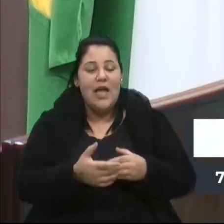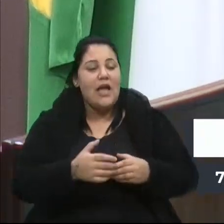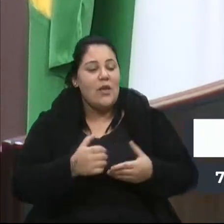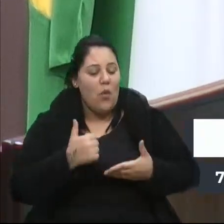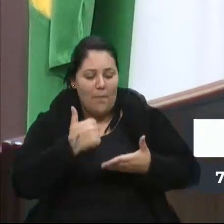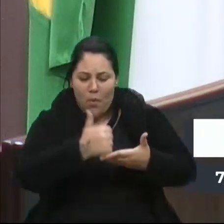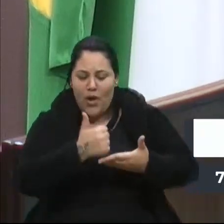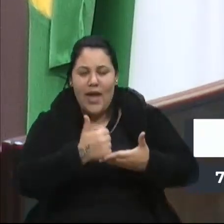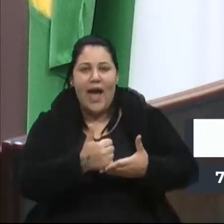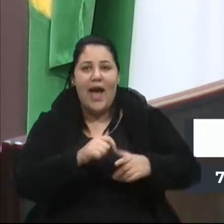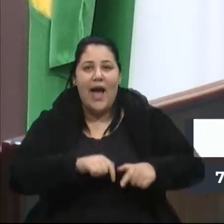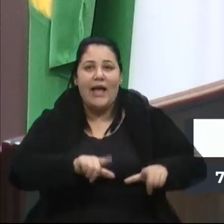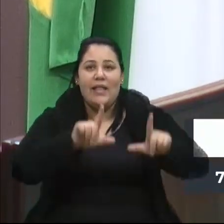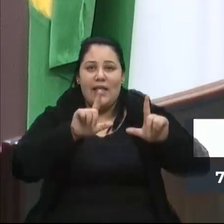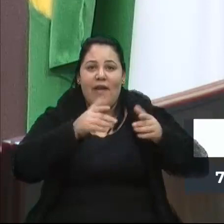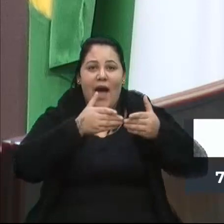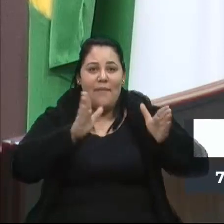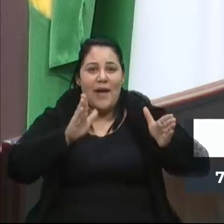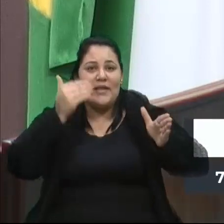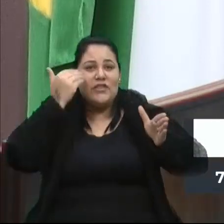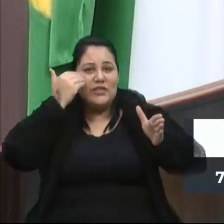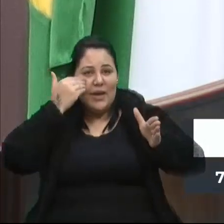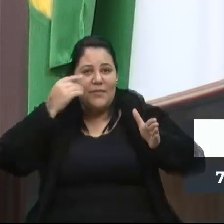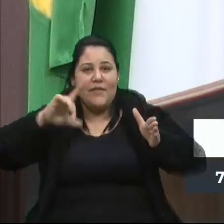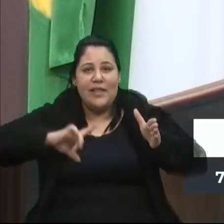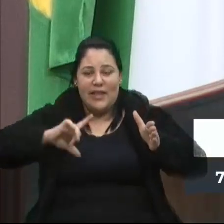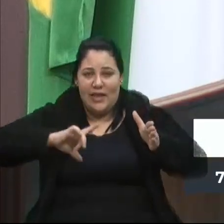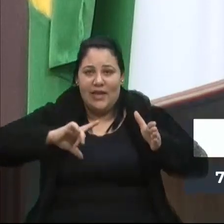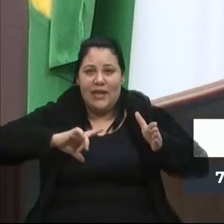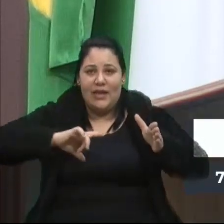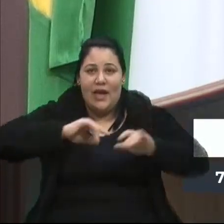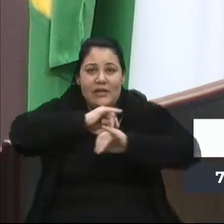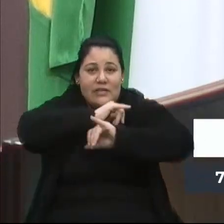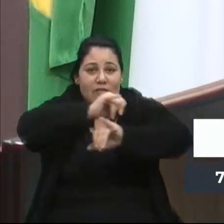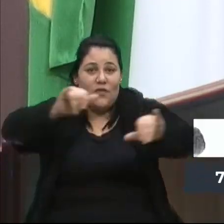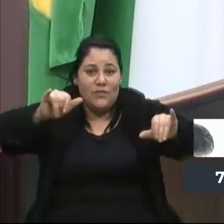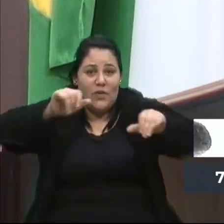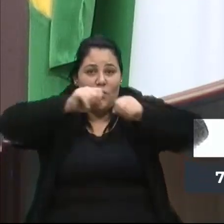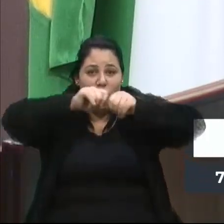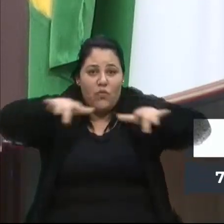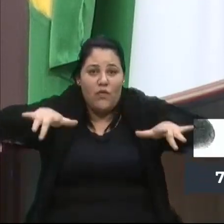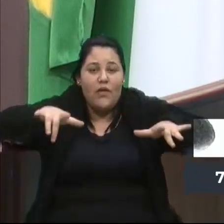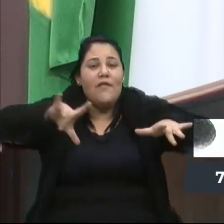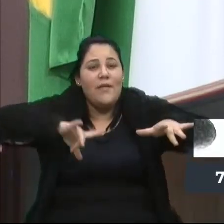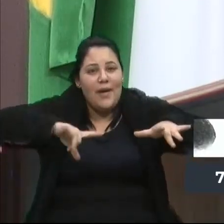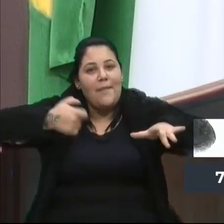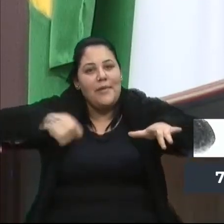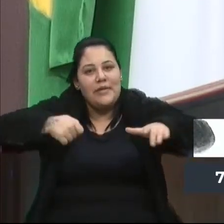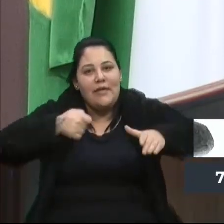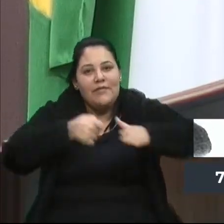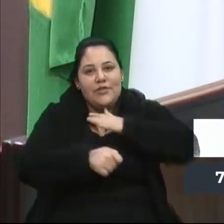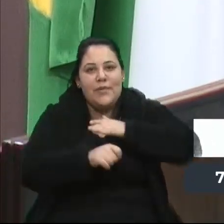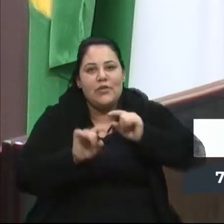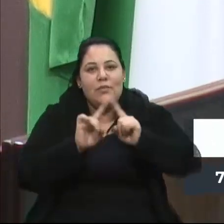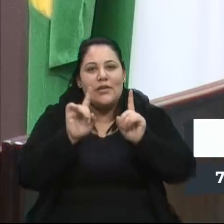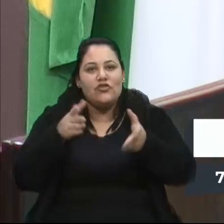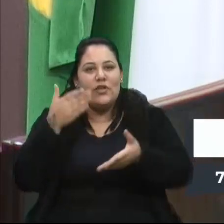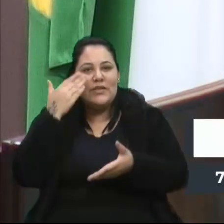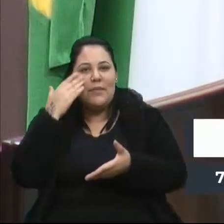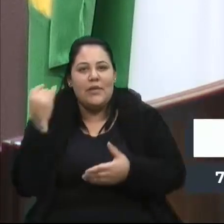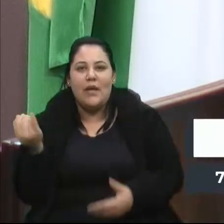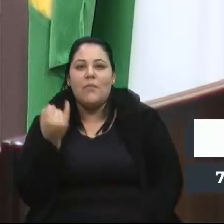gente sabe que ela vai trazer a necessidade de investimentos, mas a gente sabe da importância de algo